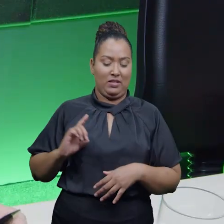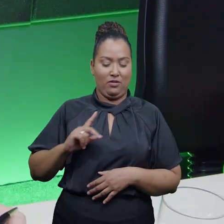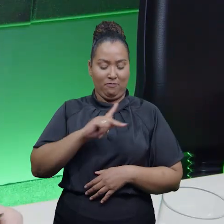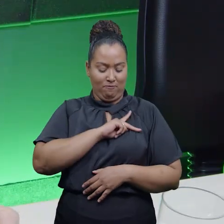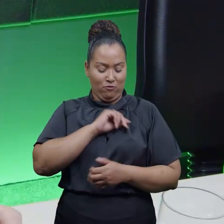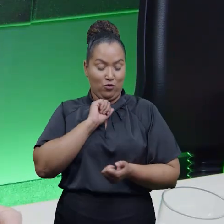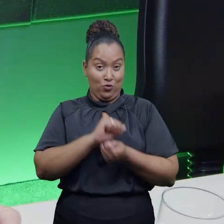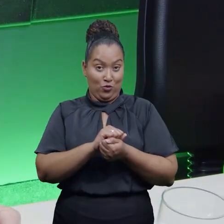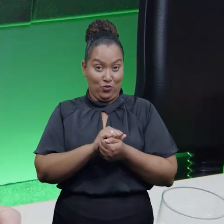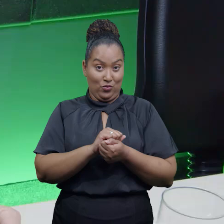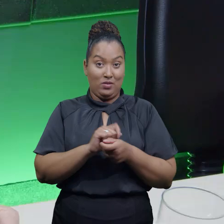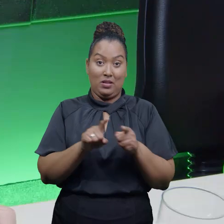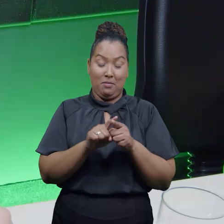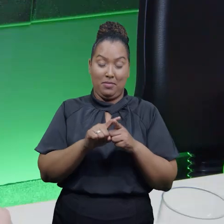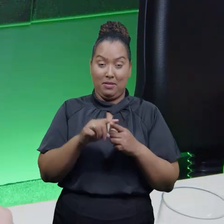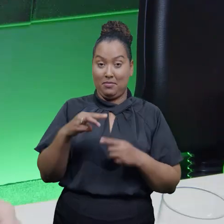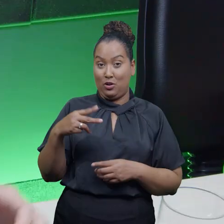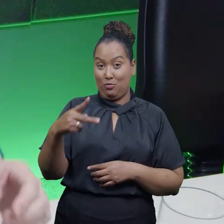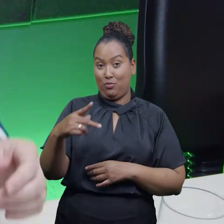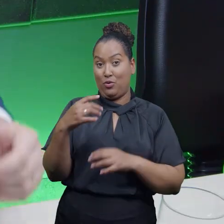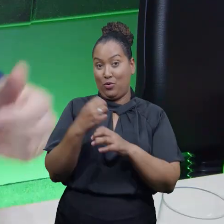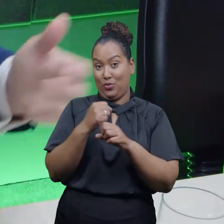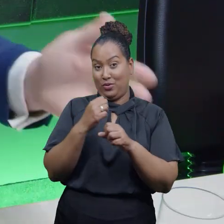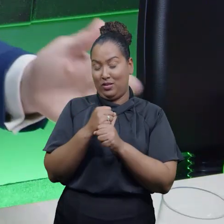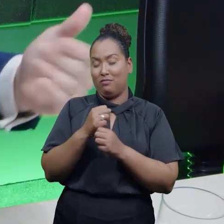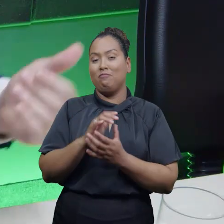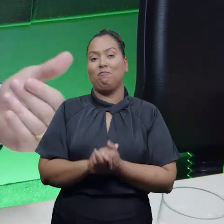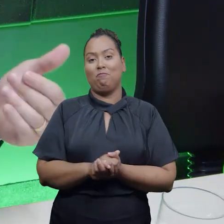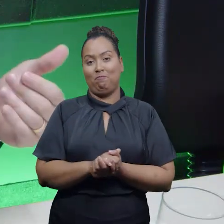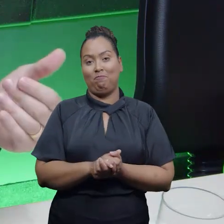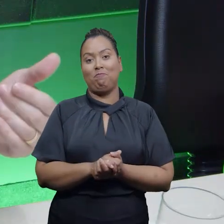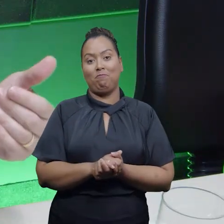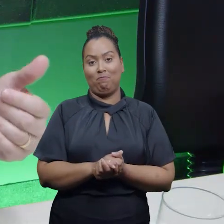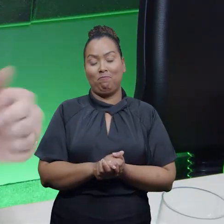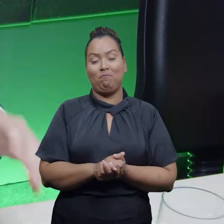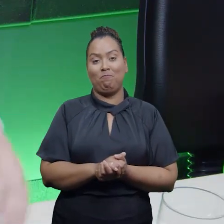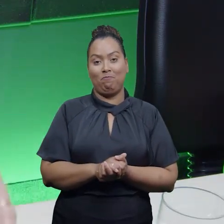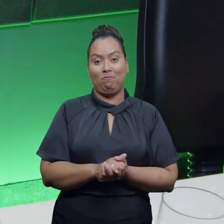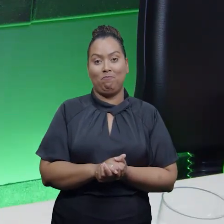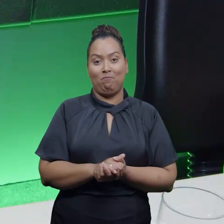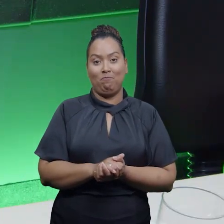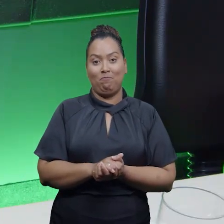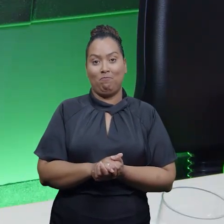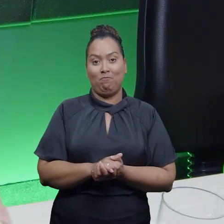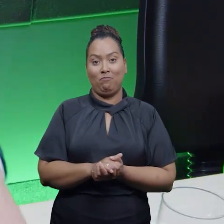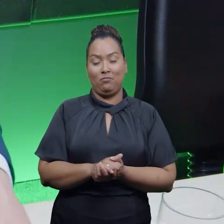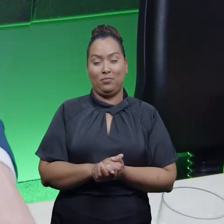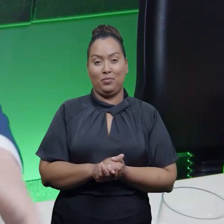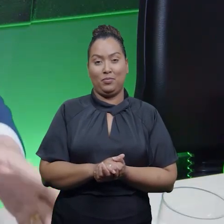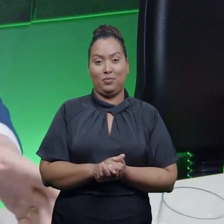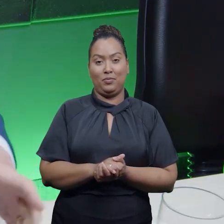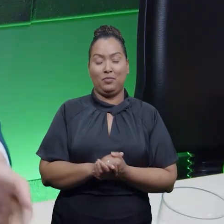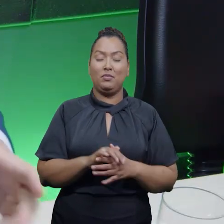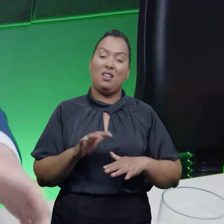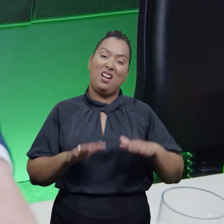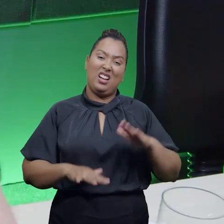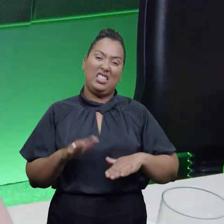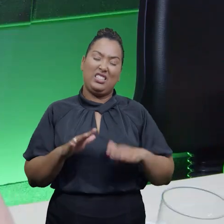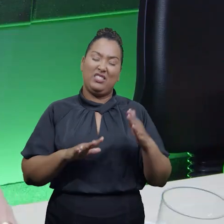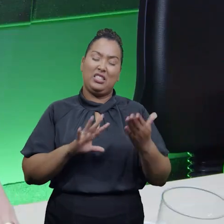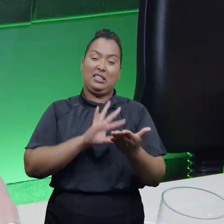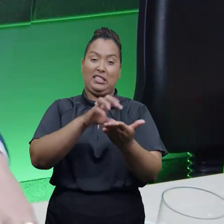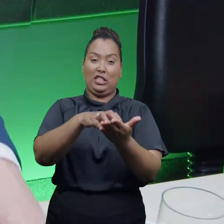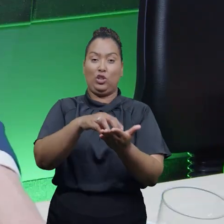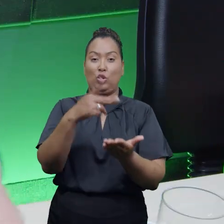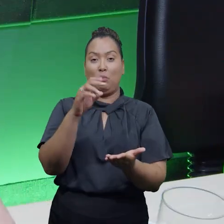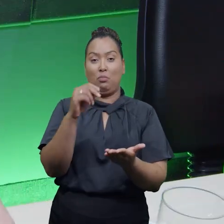parceiro do Ministério Público de Contas nesse sentido. Nós constatamos exatamente aquilo que eu falava, uma situação, por exemplo, de você chegar, né,